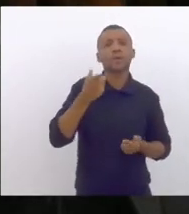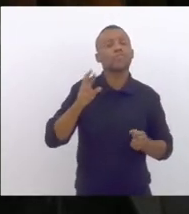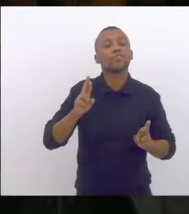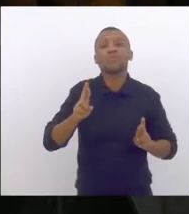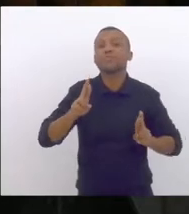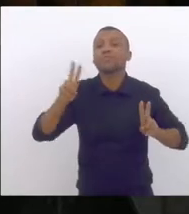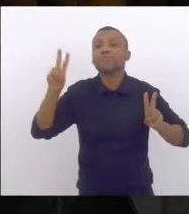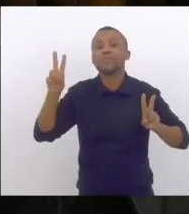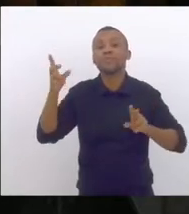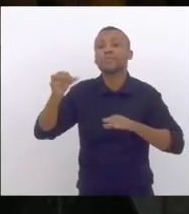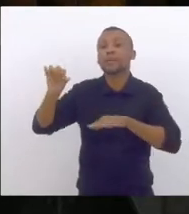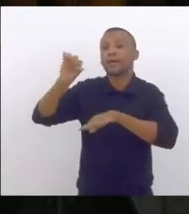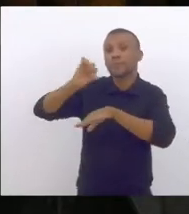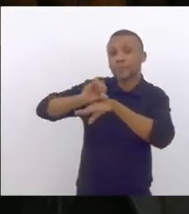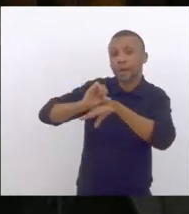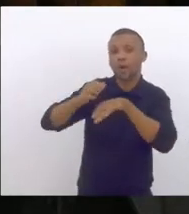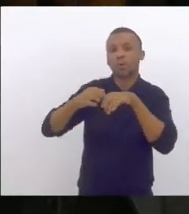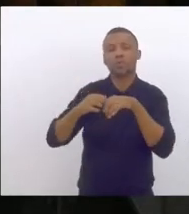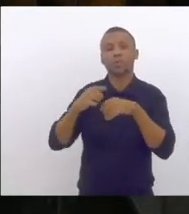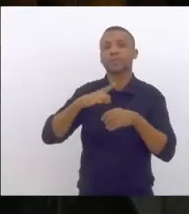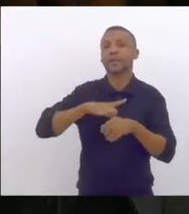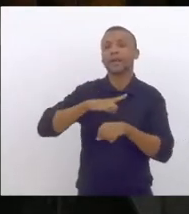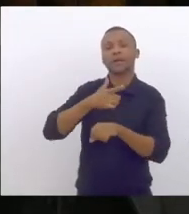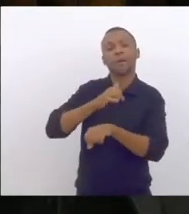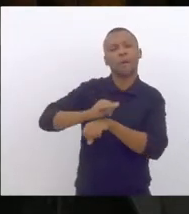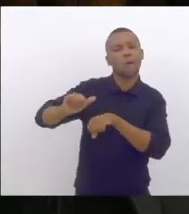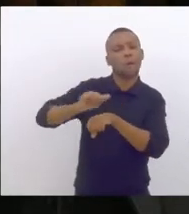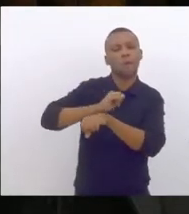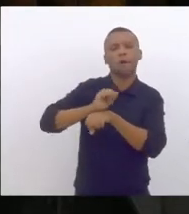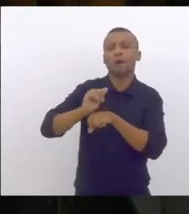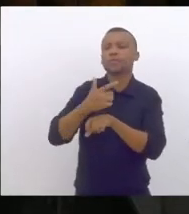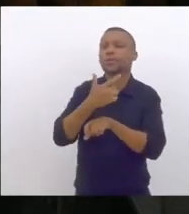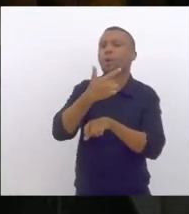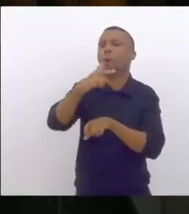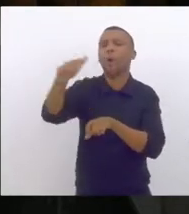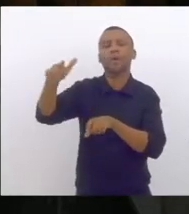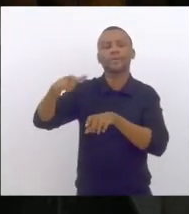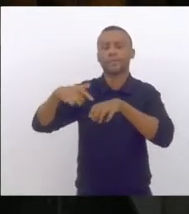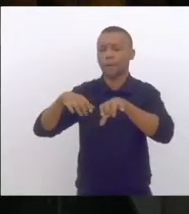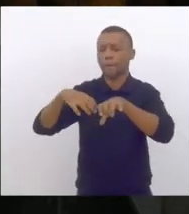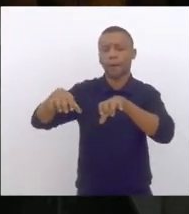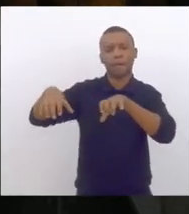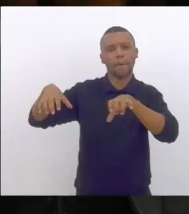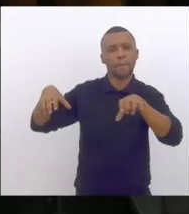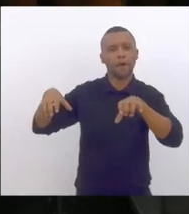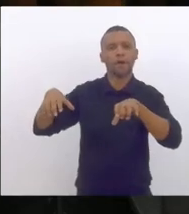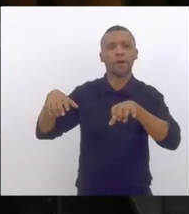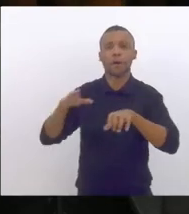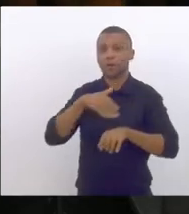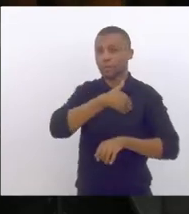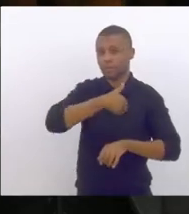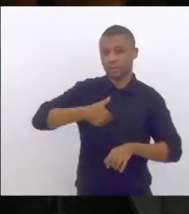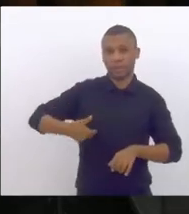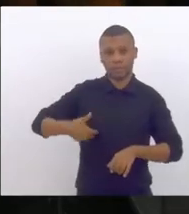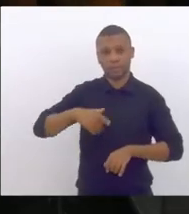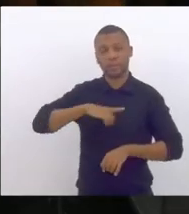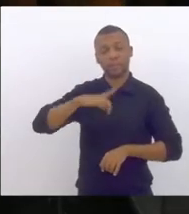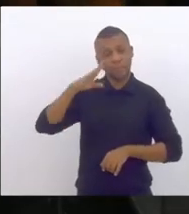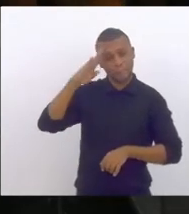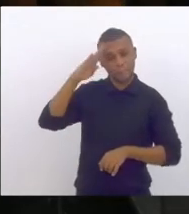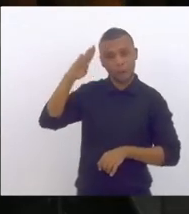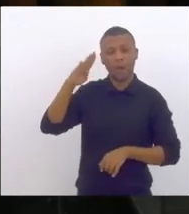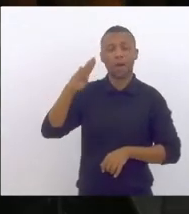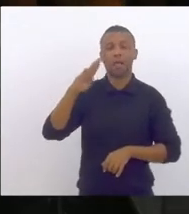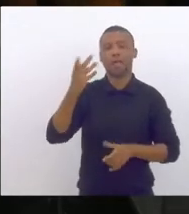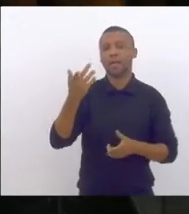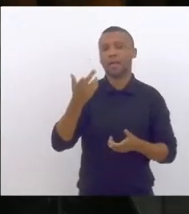de outra forma de distribuição das comidas de maneira mais centralizada o Estado tem uma maior dessa centralização que